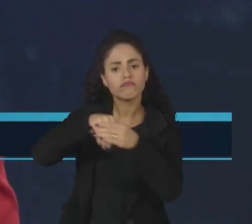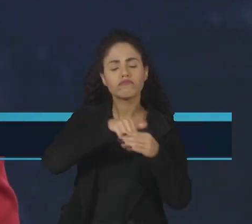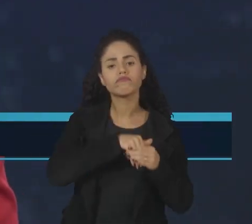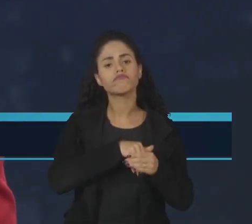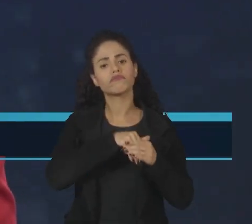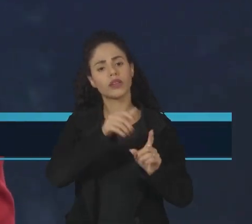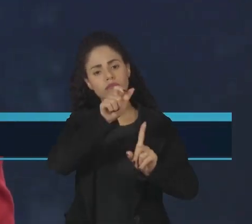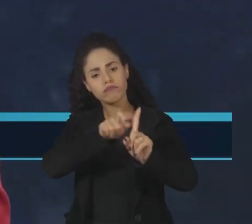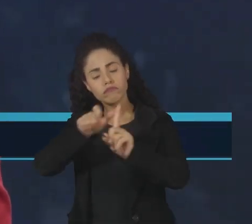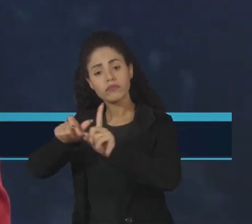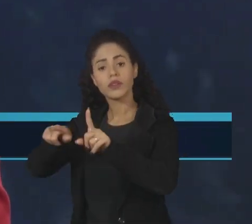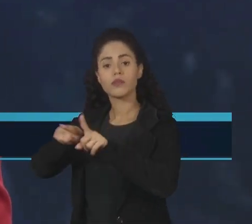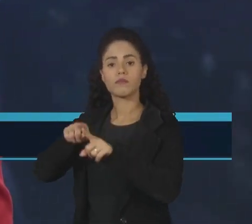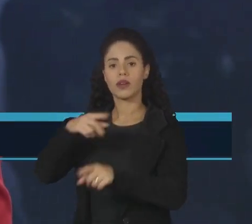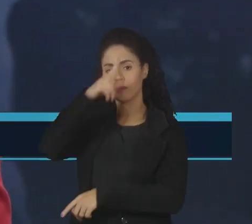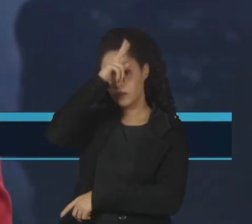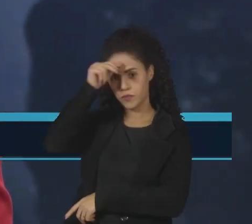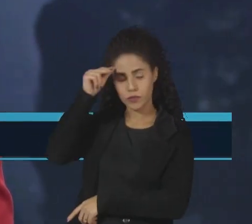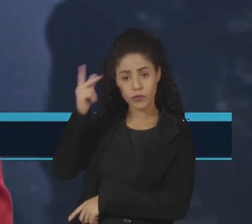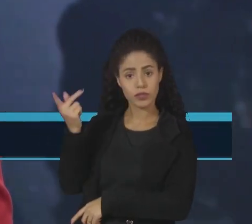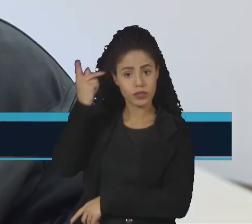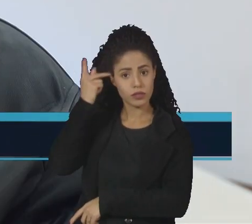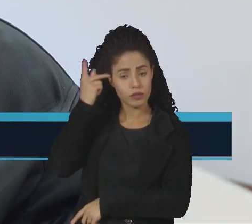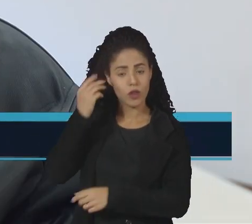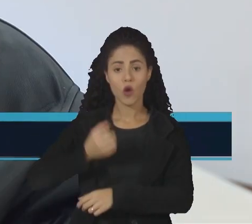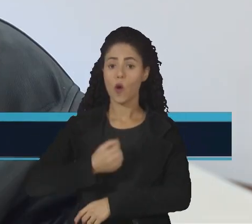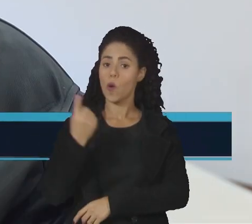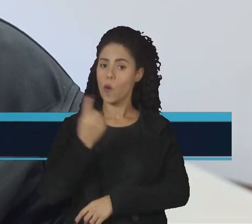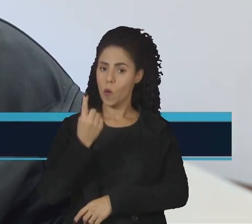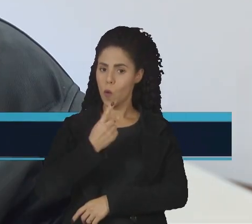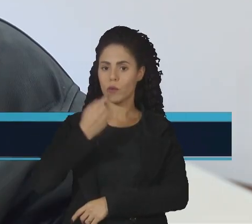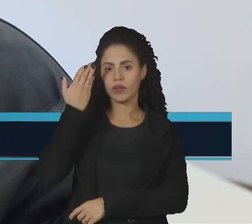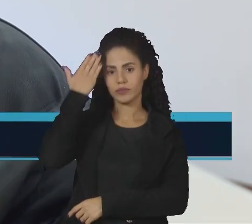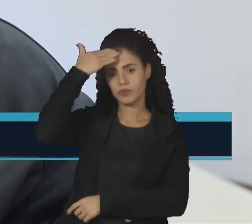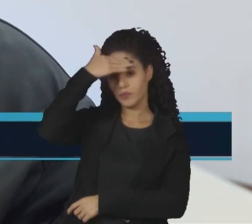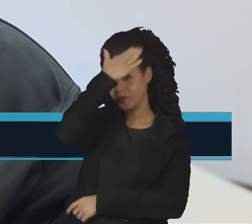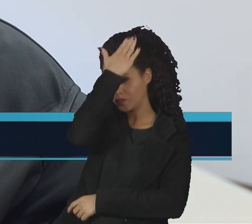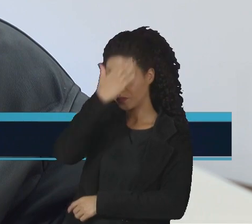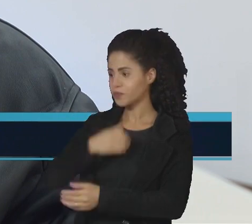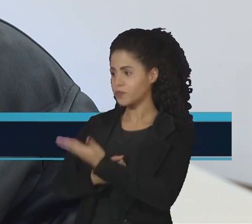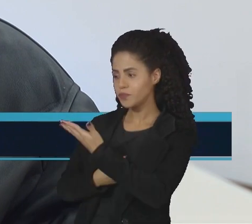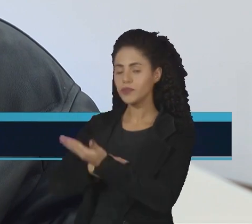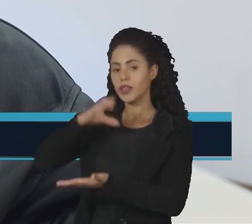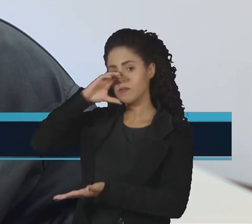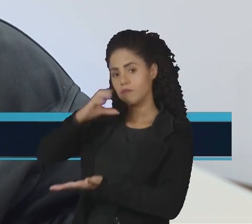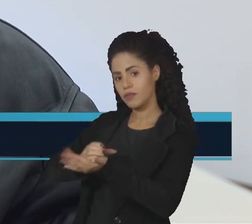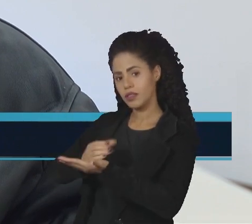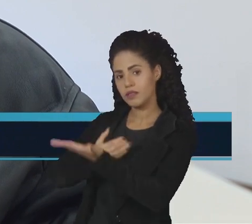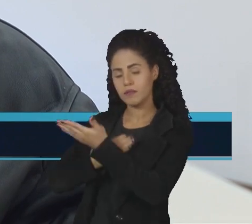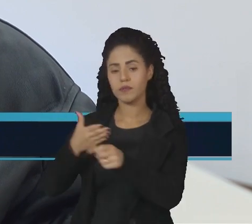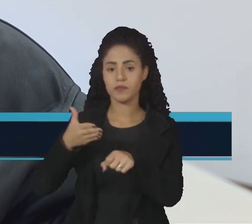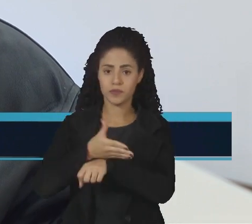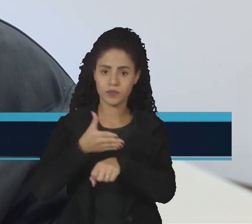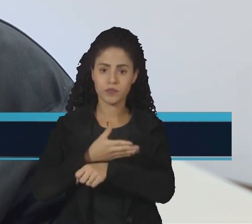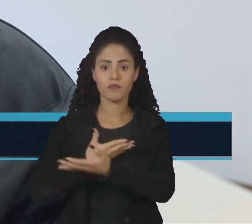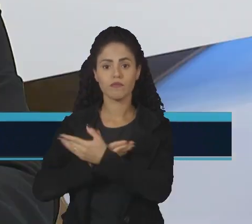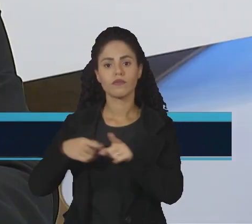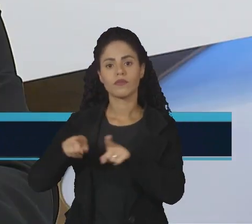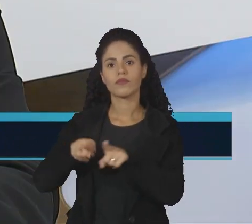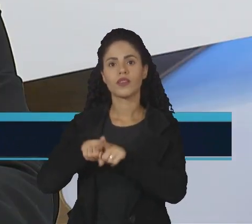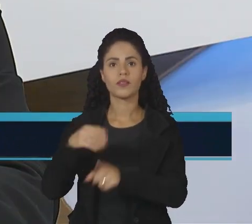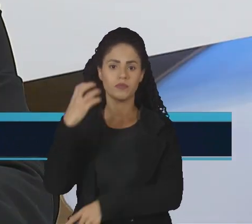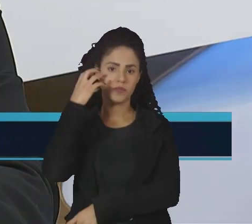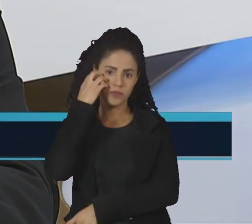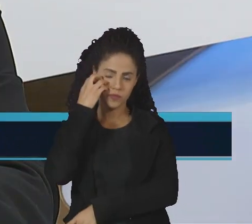intenção de voto para a Prefeitura de São Paulo. O primeiro será José Luiz da Atena, do PSDB. Participam do programa Joyce